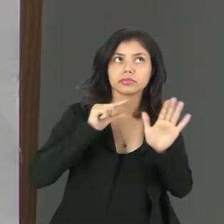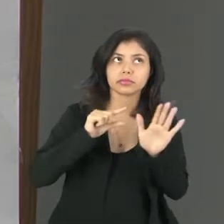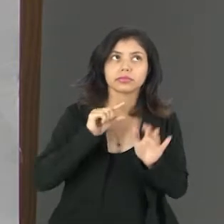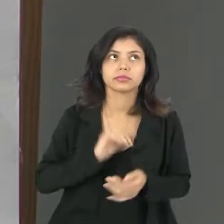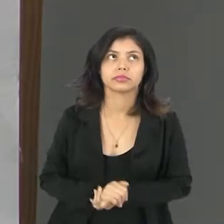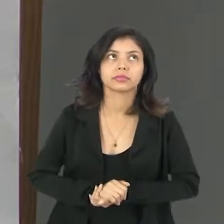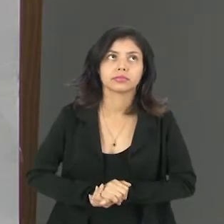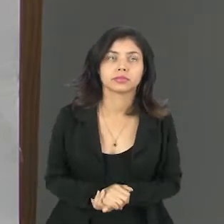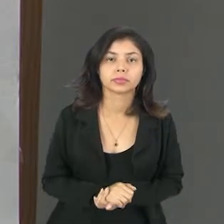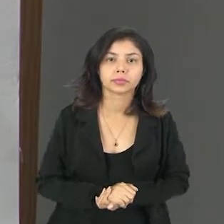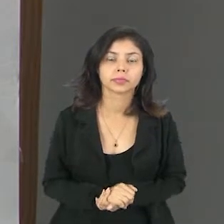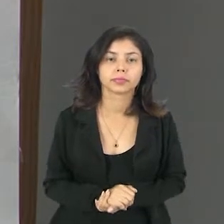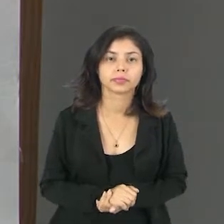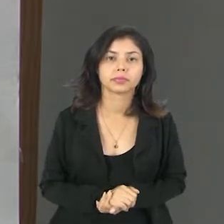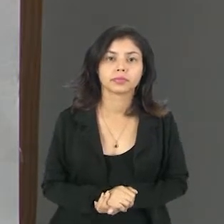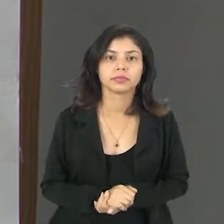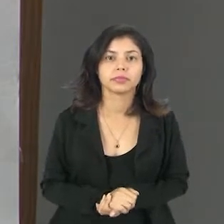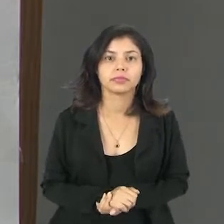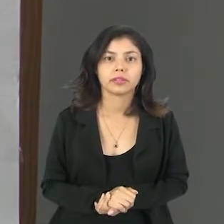ali